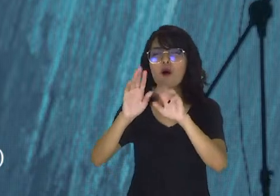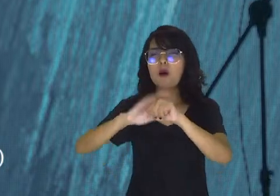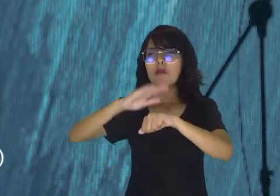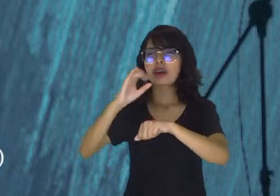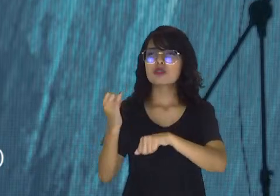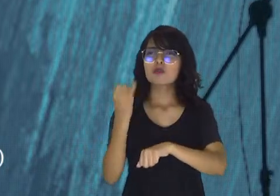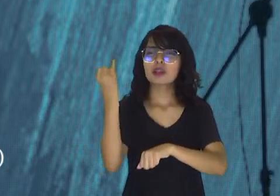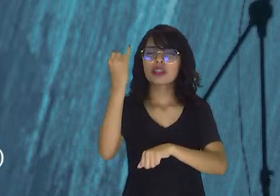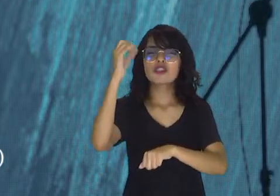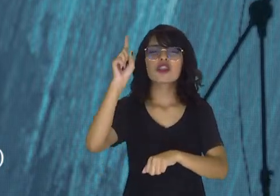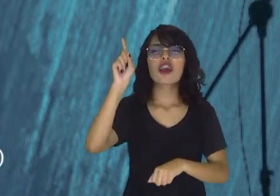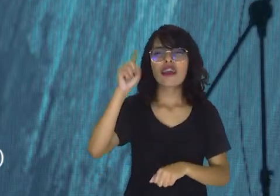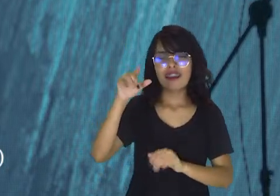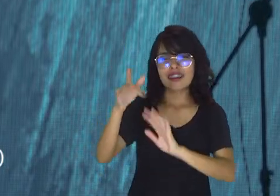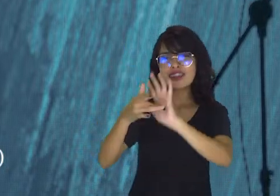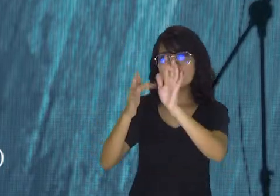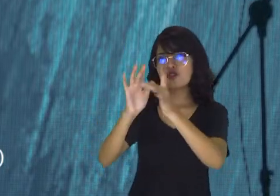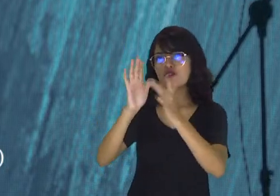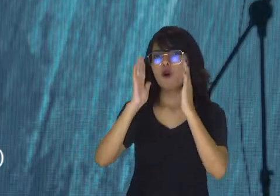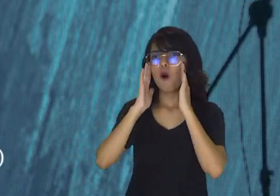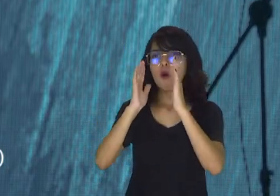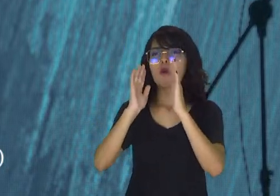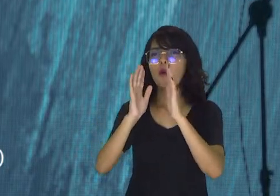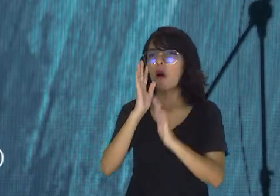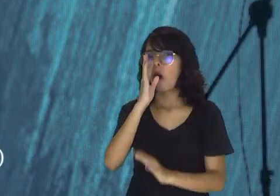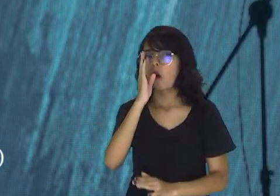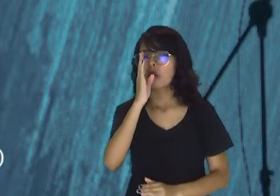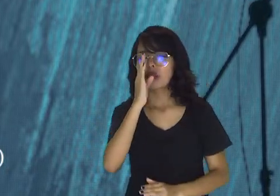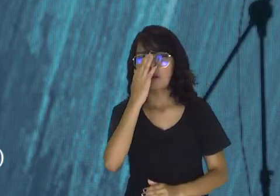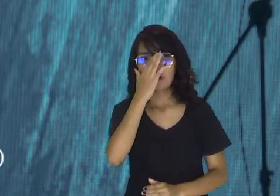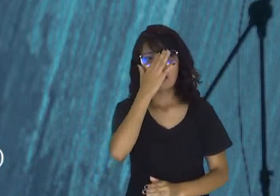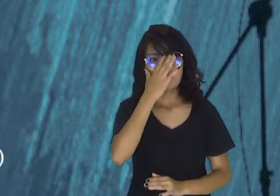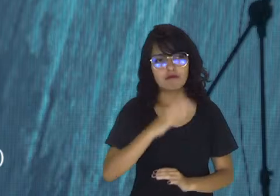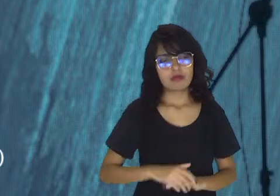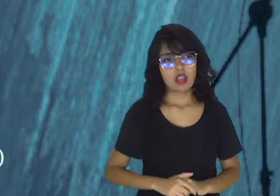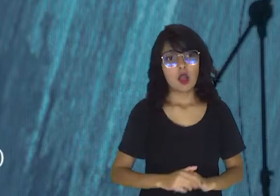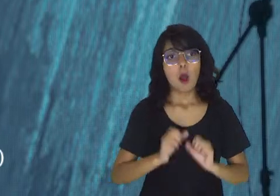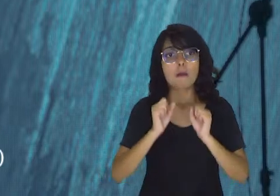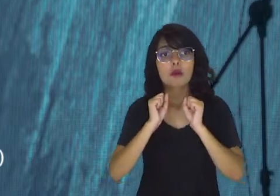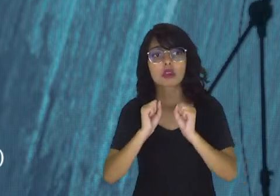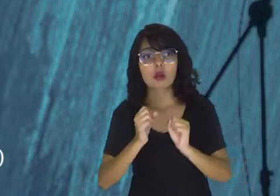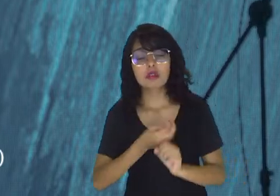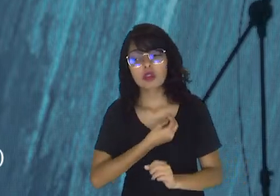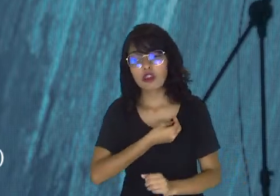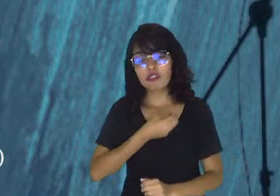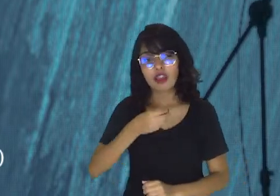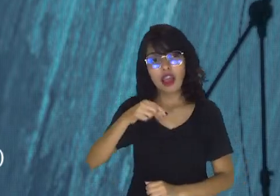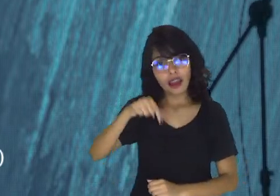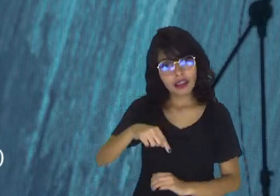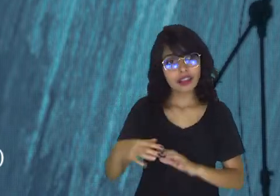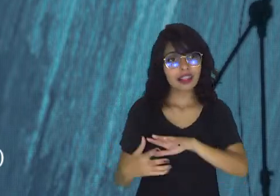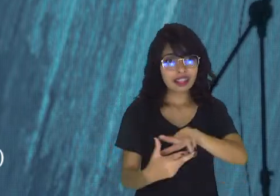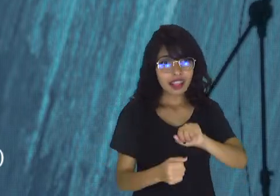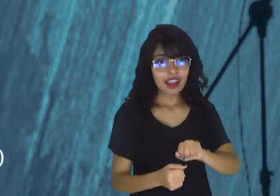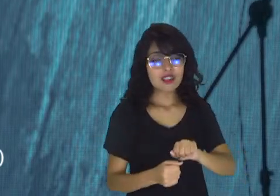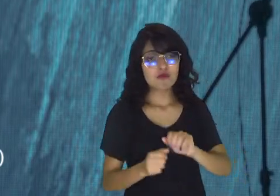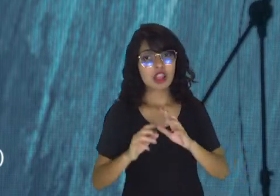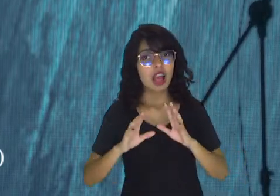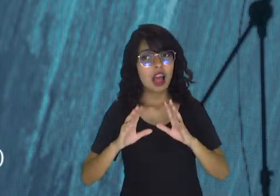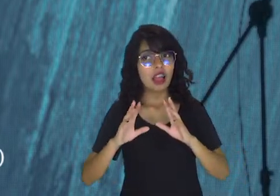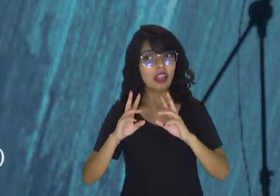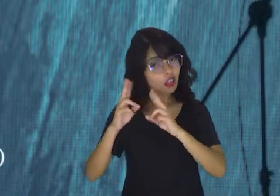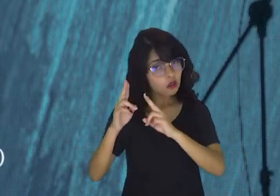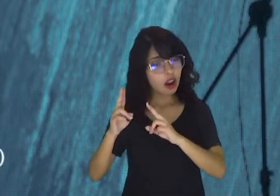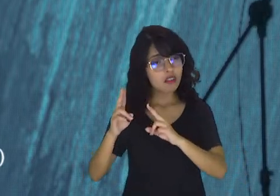Mas a gente já pode introduzir essa vida aqui agora, vivendo para a eternidade e sendo alinhado com coisas